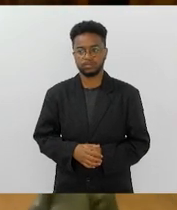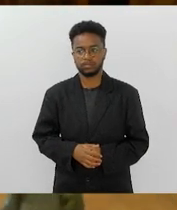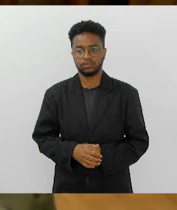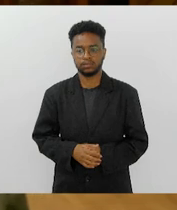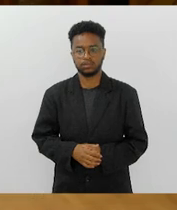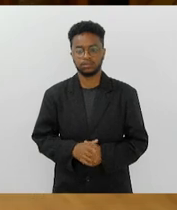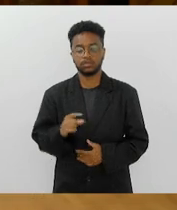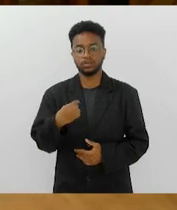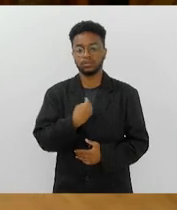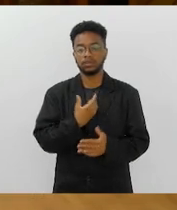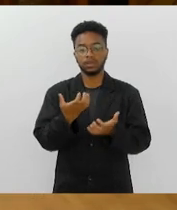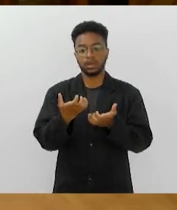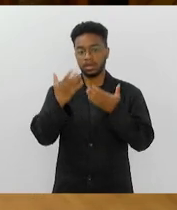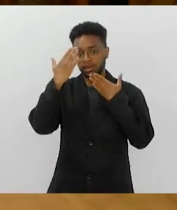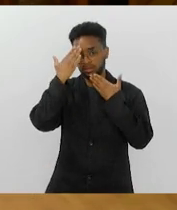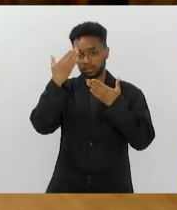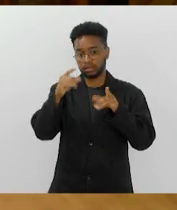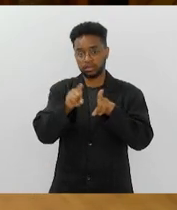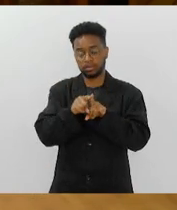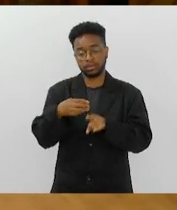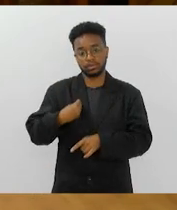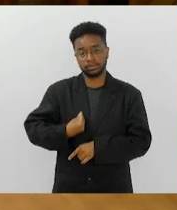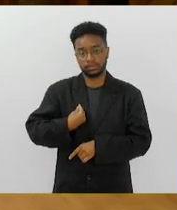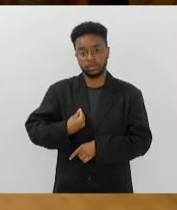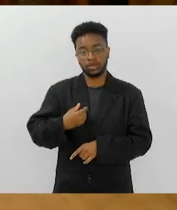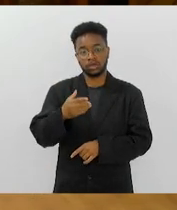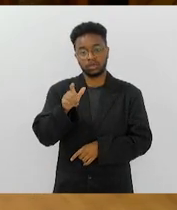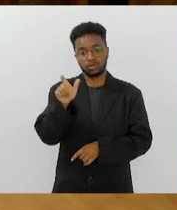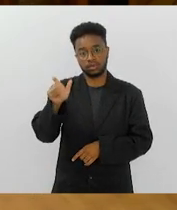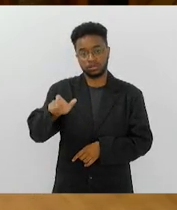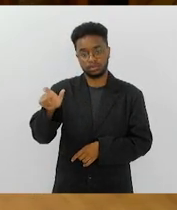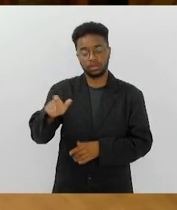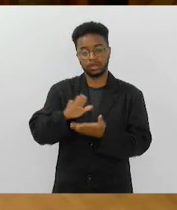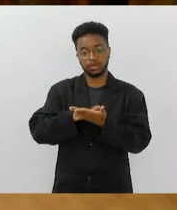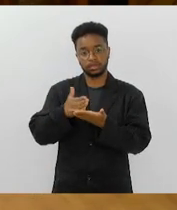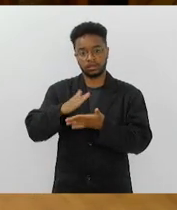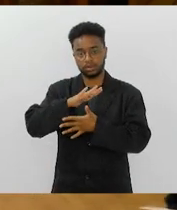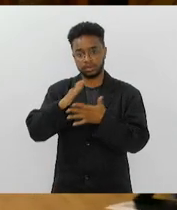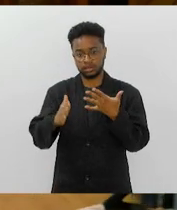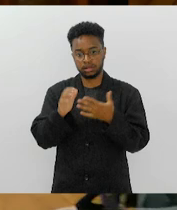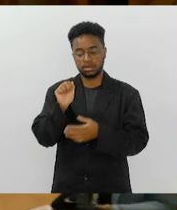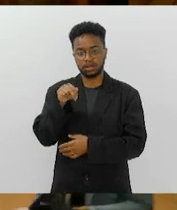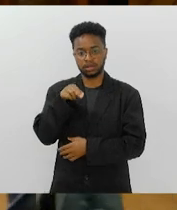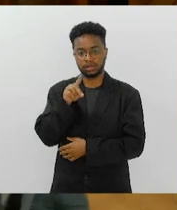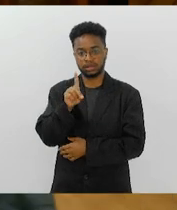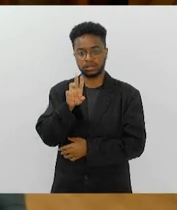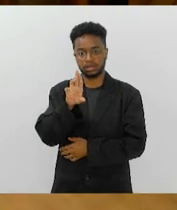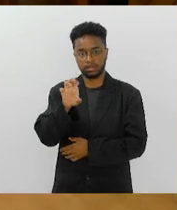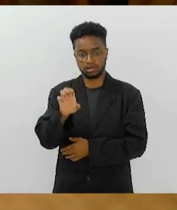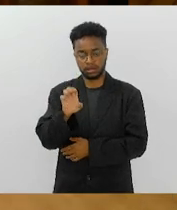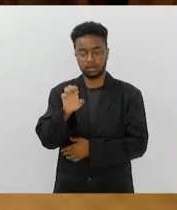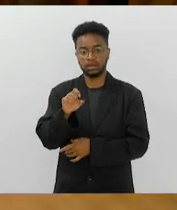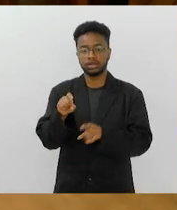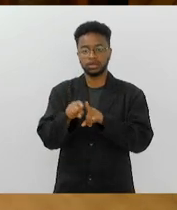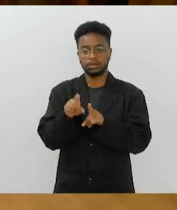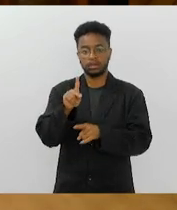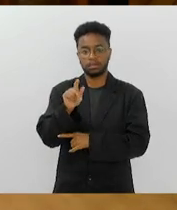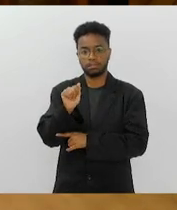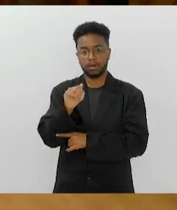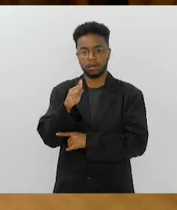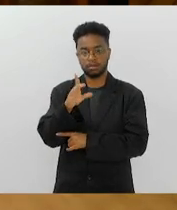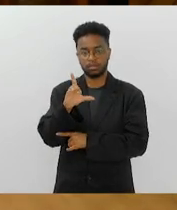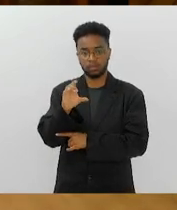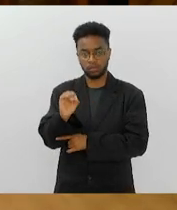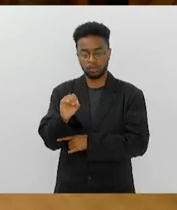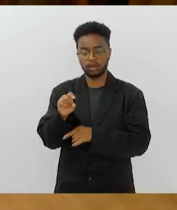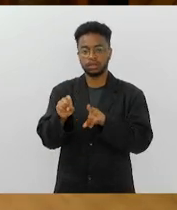Gostaríamos de agradecer também a presença dos intérpretes de Libras, o senhor André Prata, o senhor Pablo Amorim e